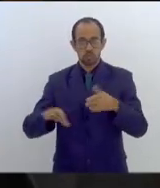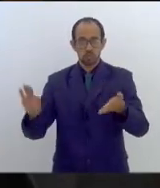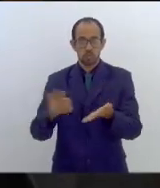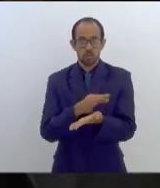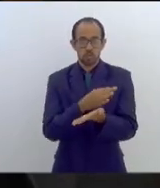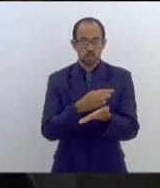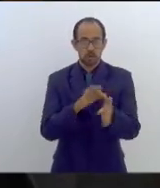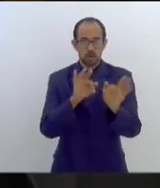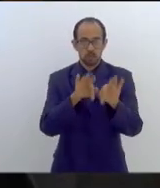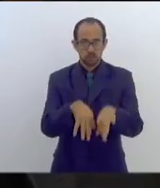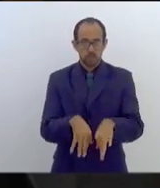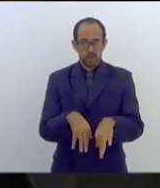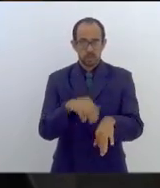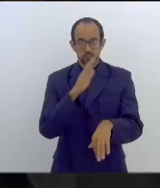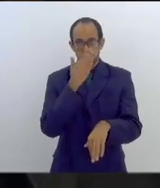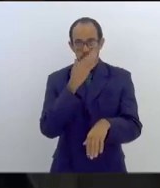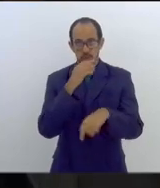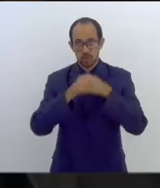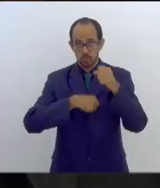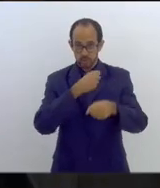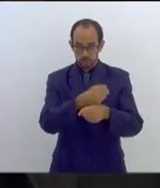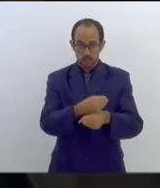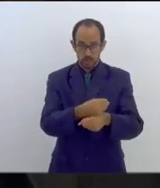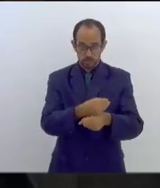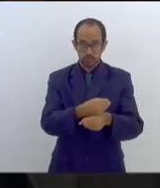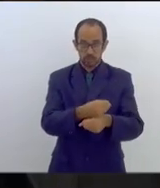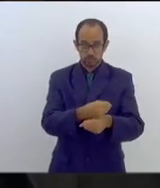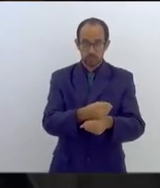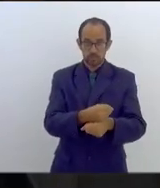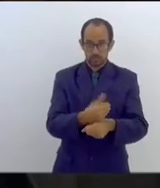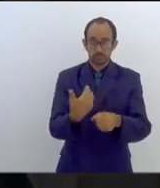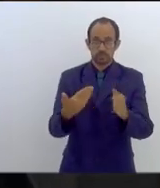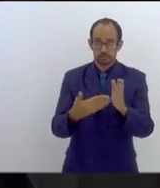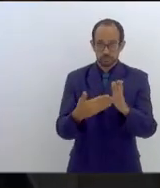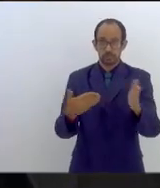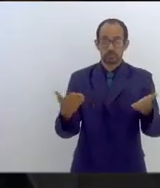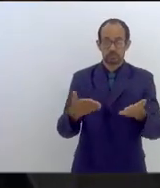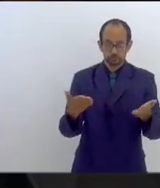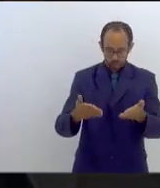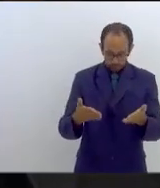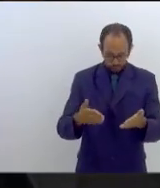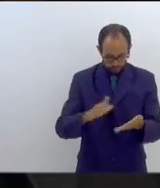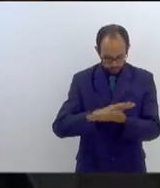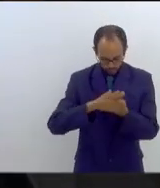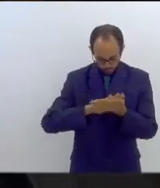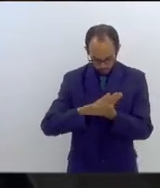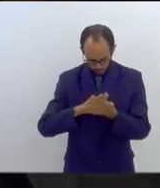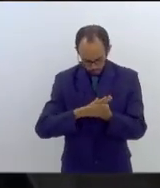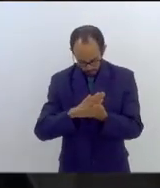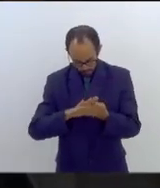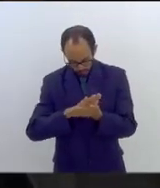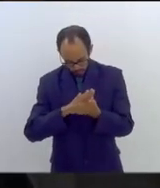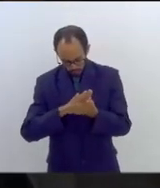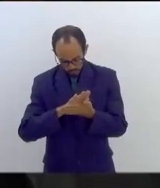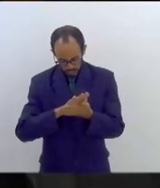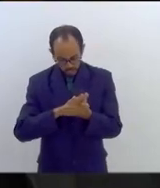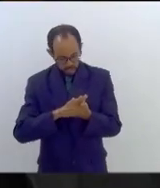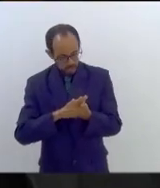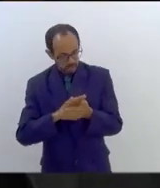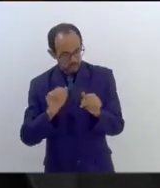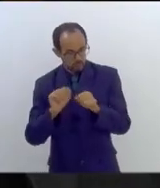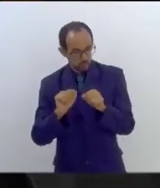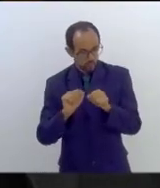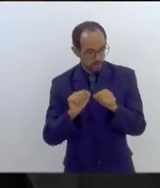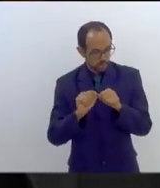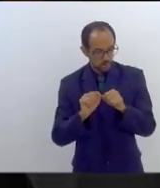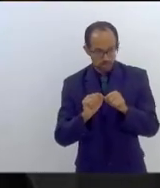encerra em fevereiro do ano que vem e até agora sequer tem uma modelagem de